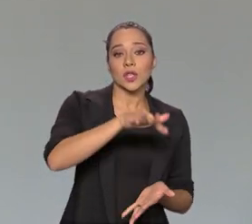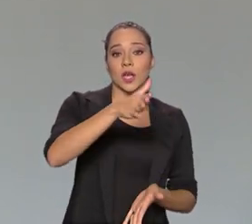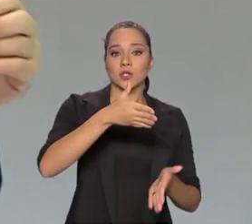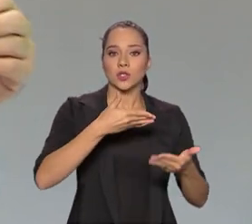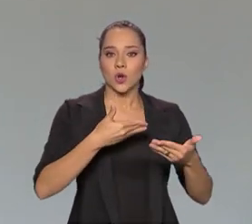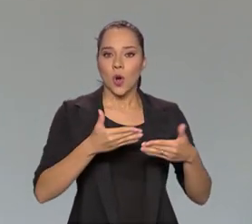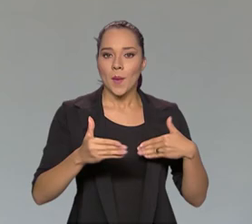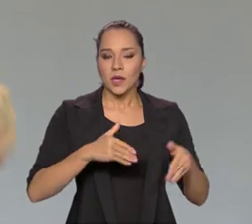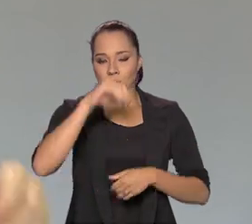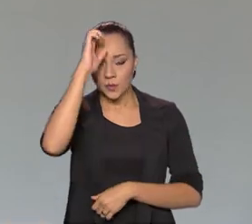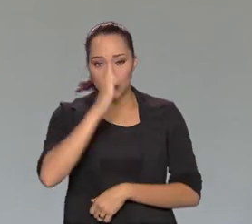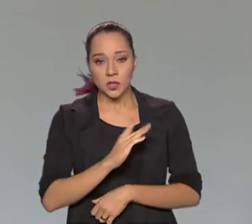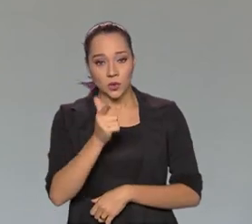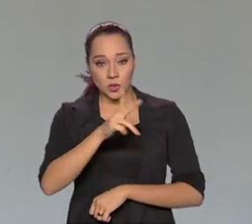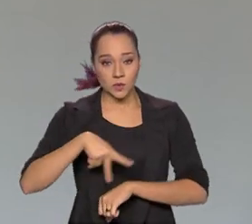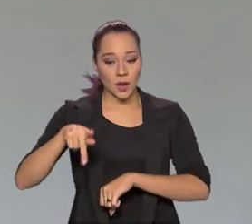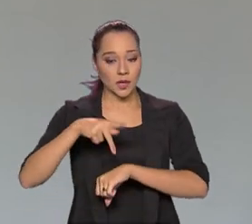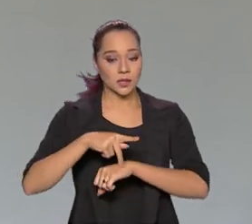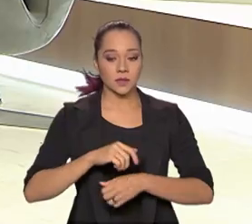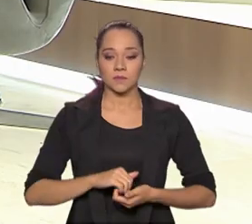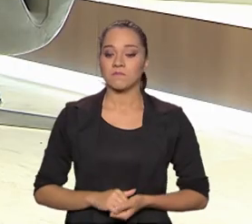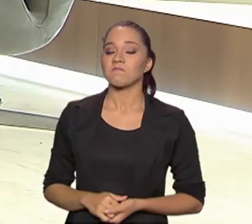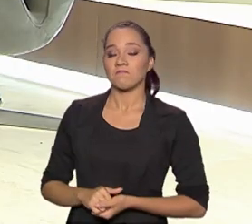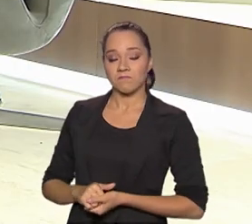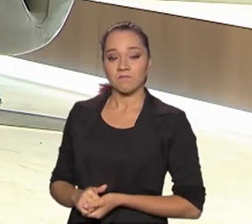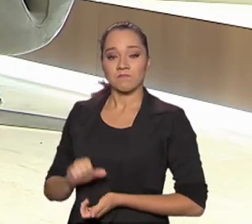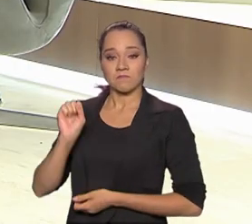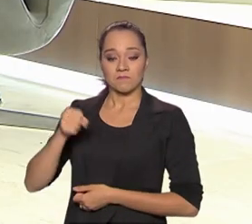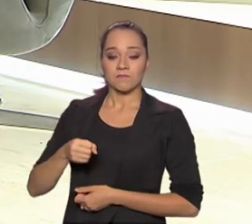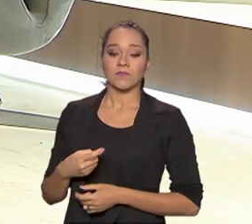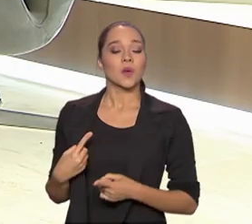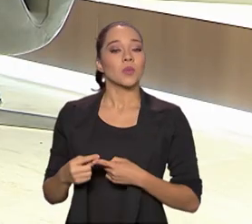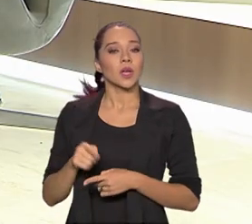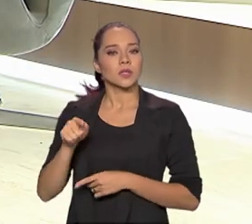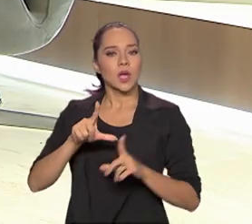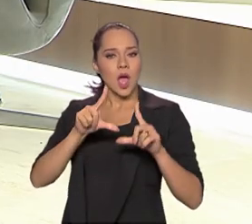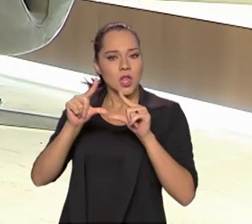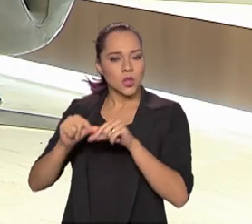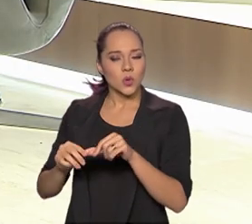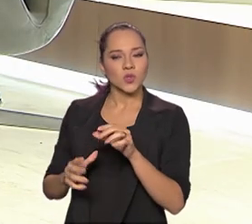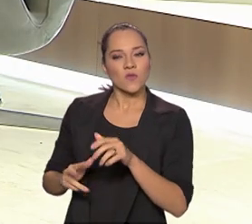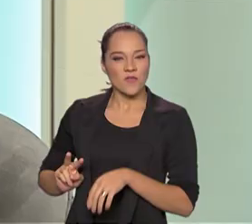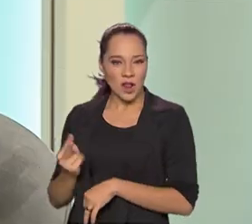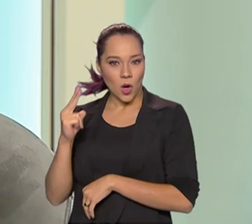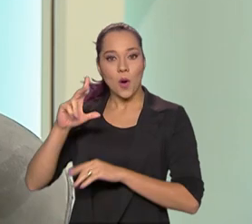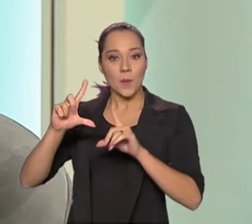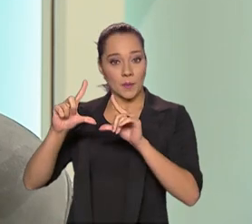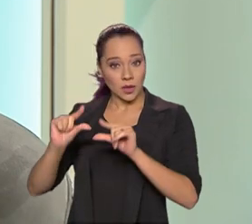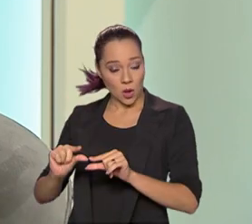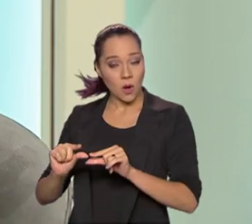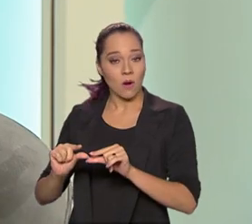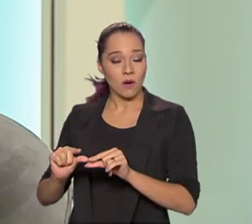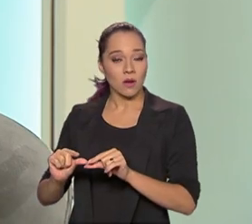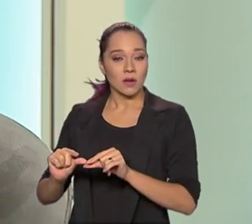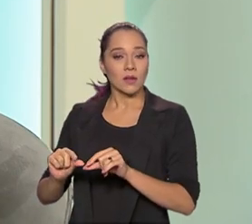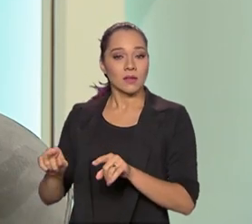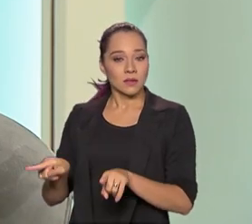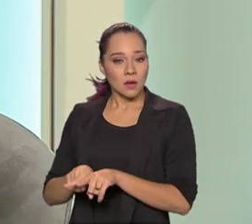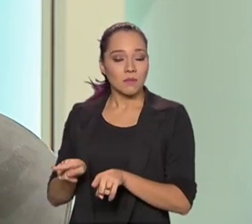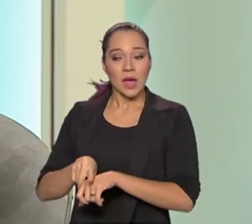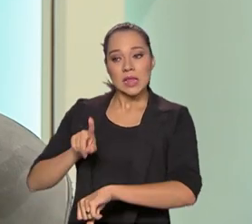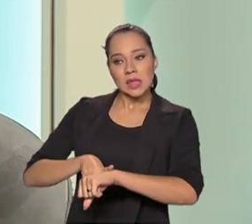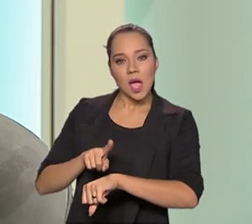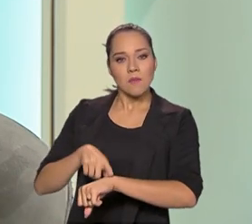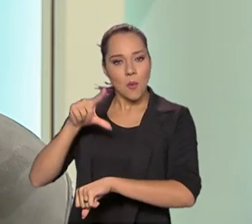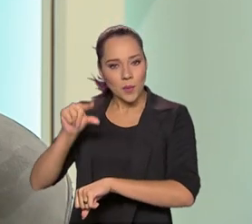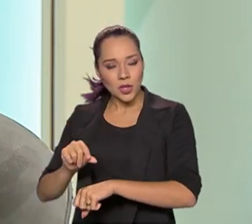comércio entre o Brasil e o exterior? Sem dúvida, porque na medida em que se reduzem os custos através da redução de